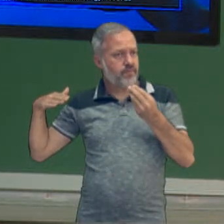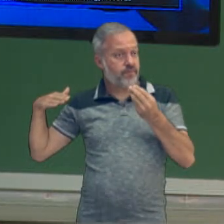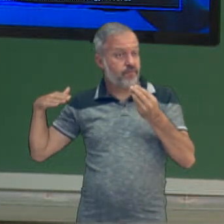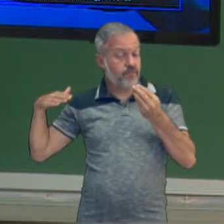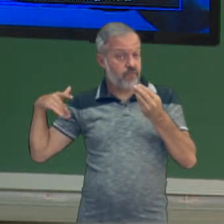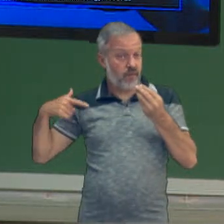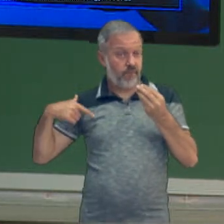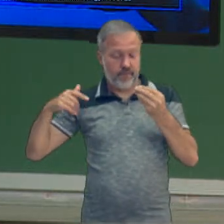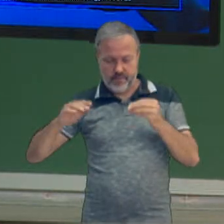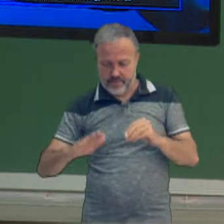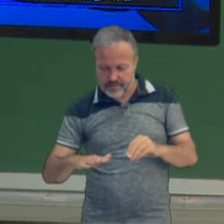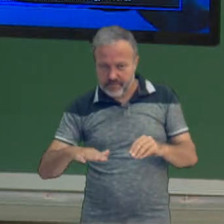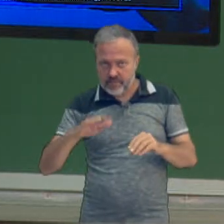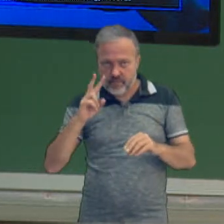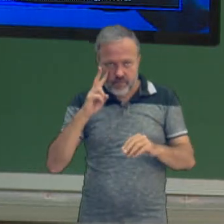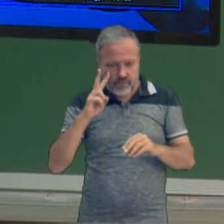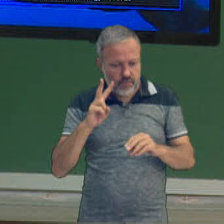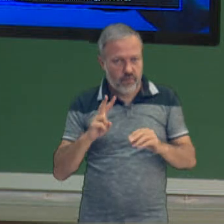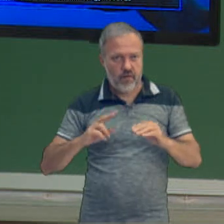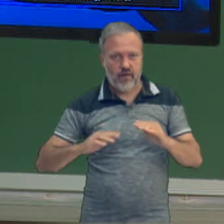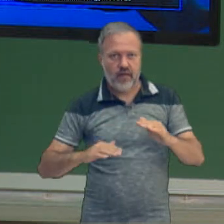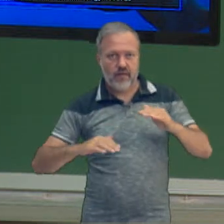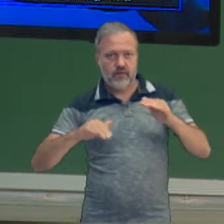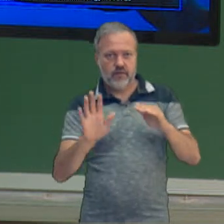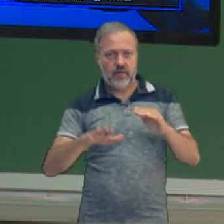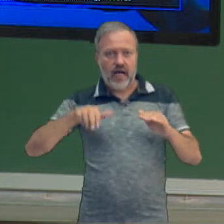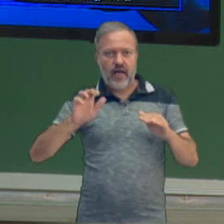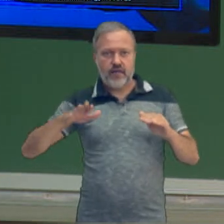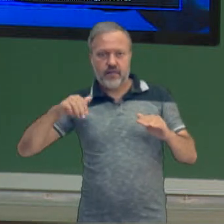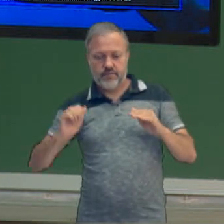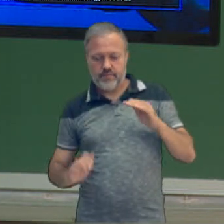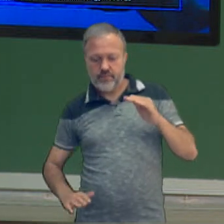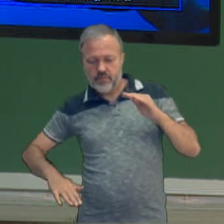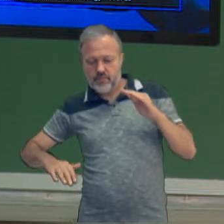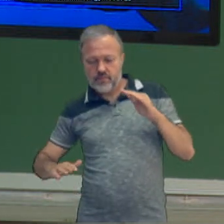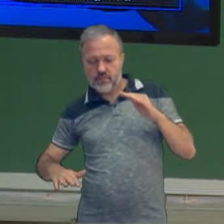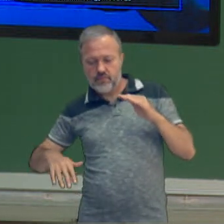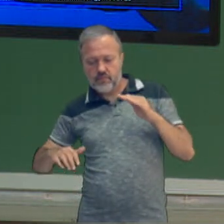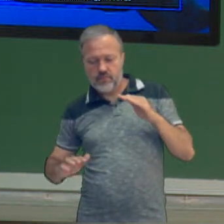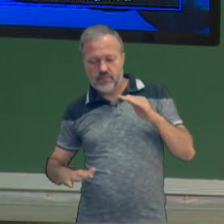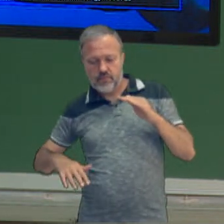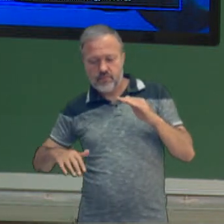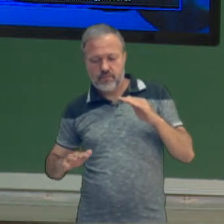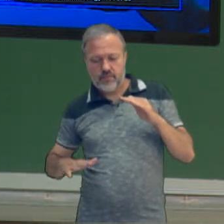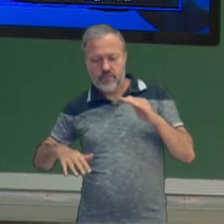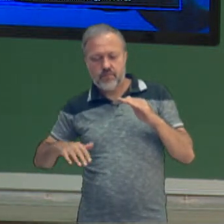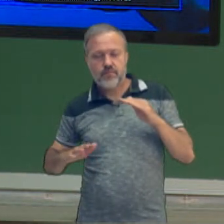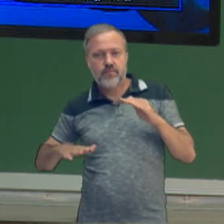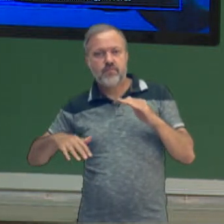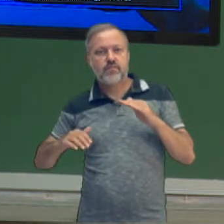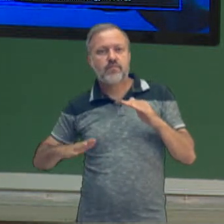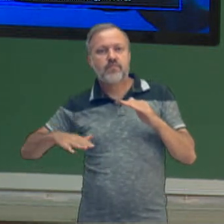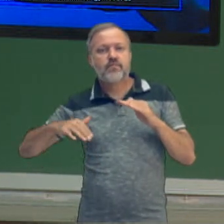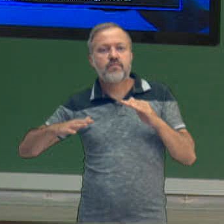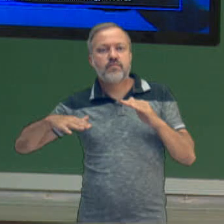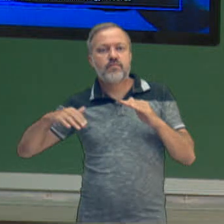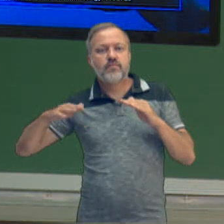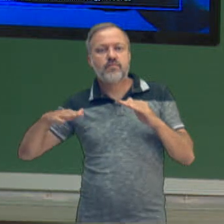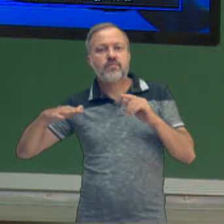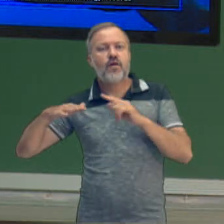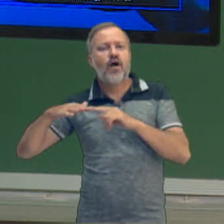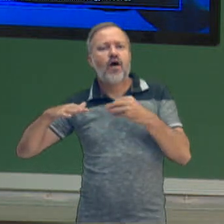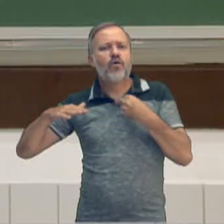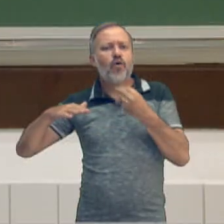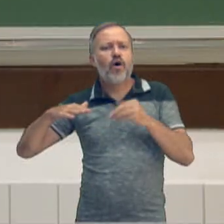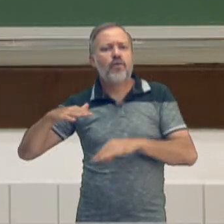animal sobe, quando ele fica mais perto da superfície, esse lipídio, essa gordura, ela fica mais líquida. O líquido é menos denso,